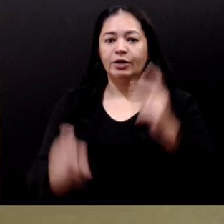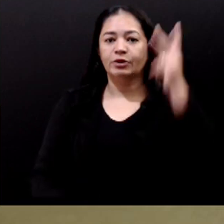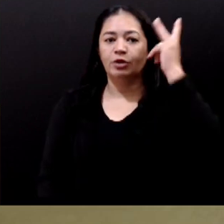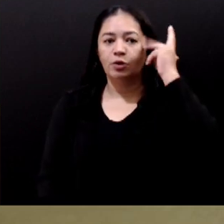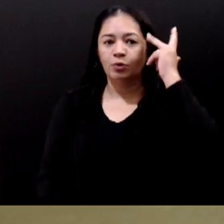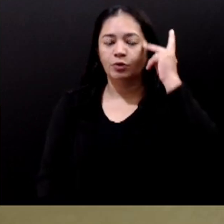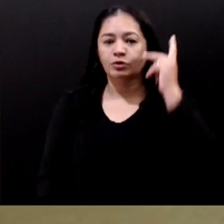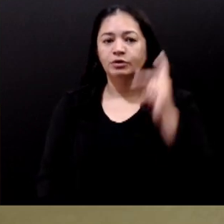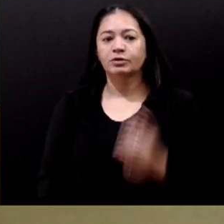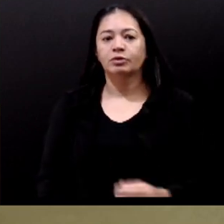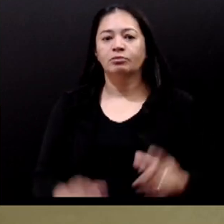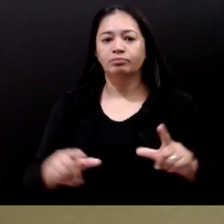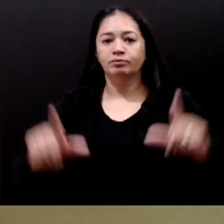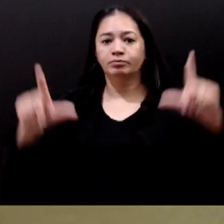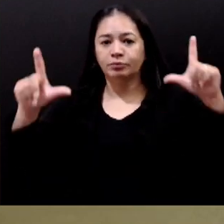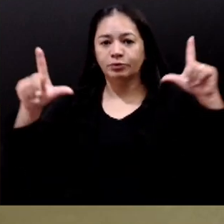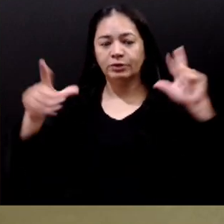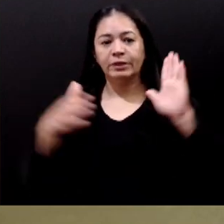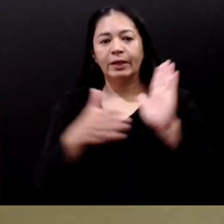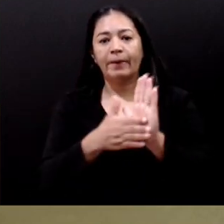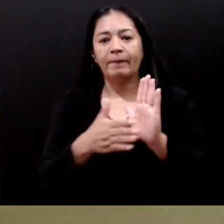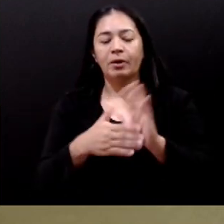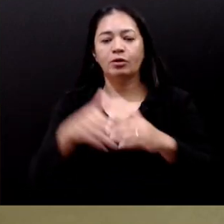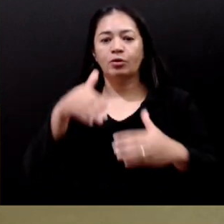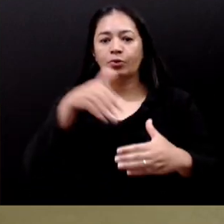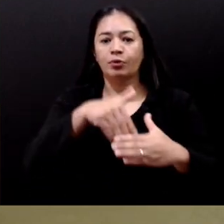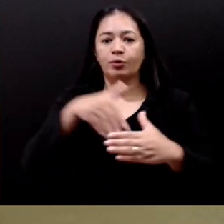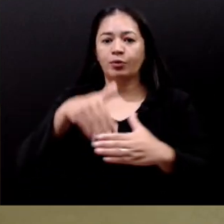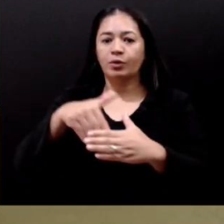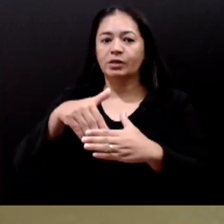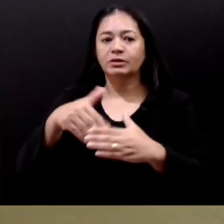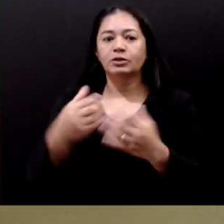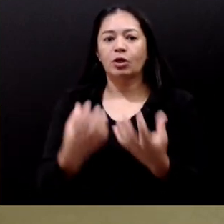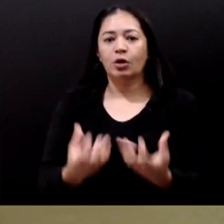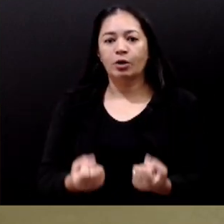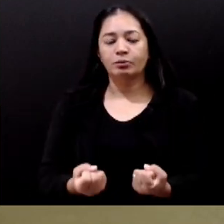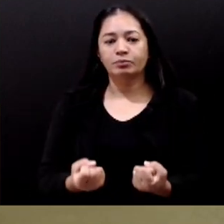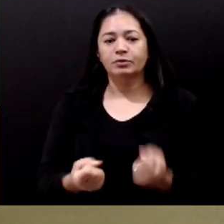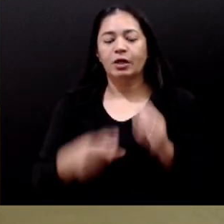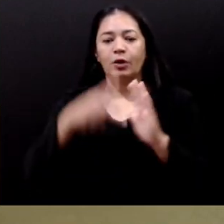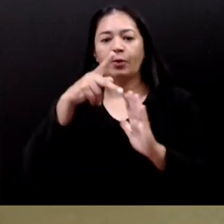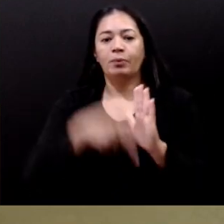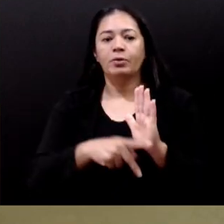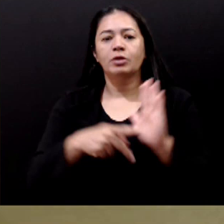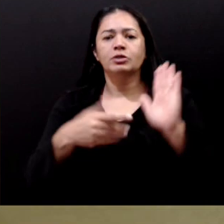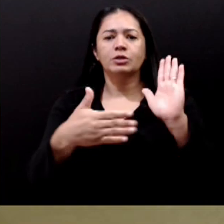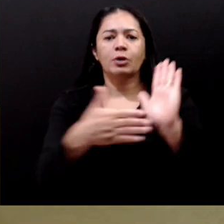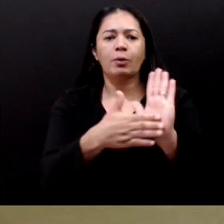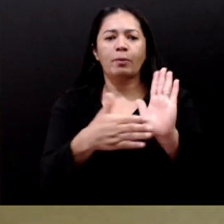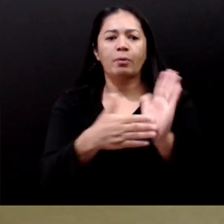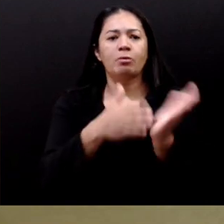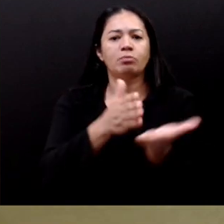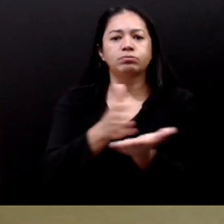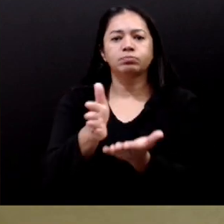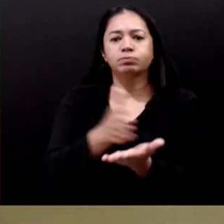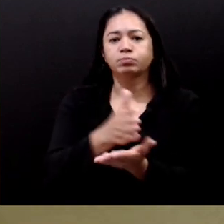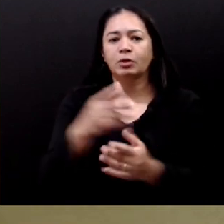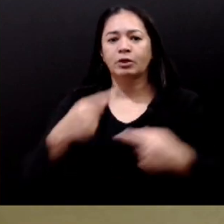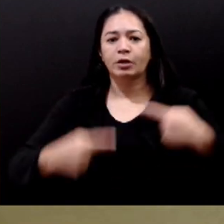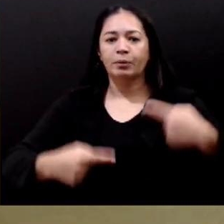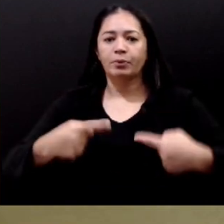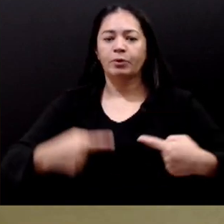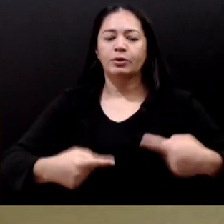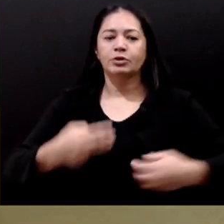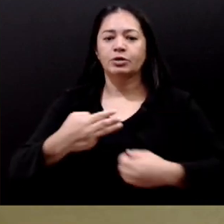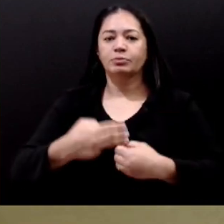da pauta é a votação do parecer favorável ao projeto que propõe as diretrizes da política municipal da comunidade hip